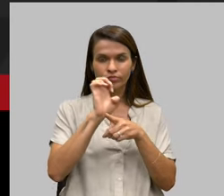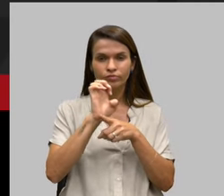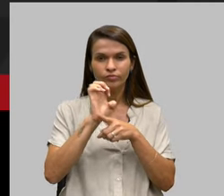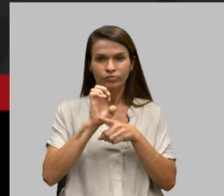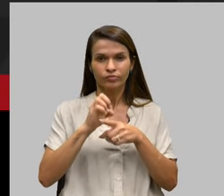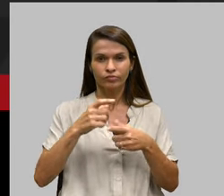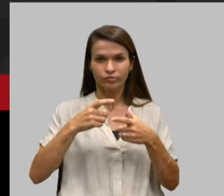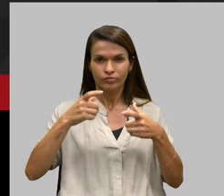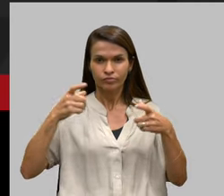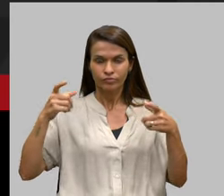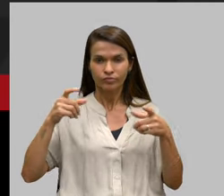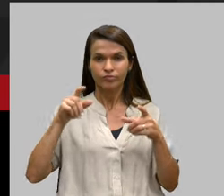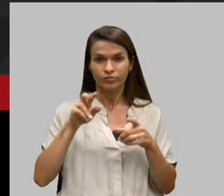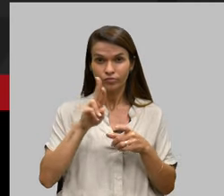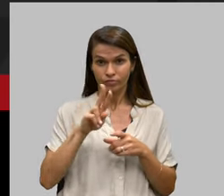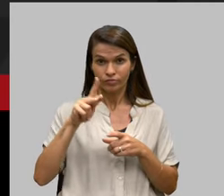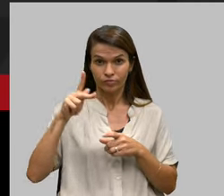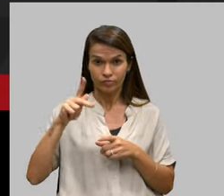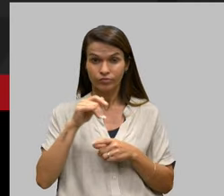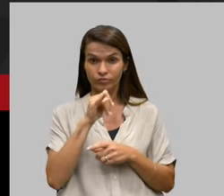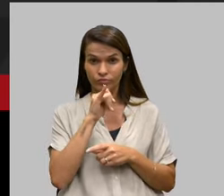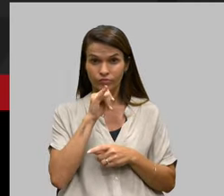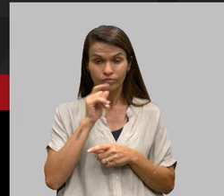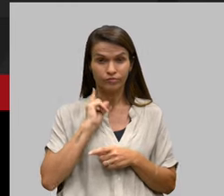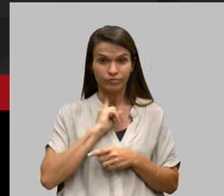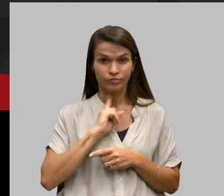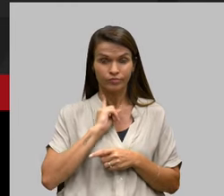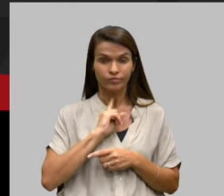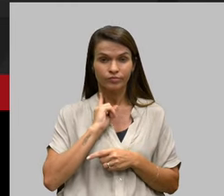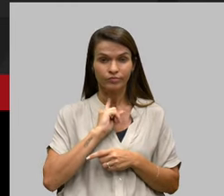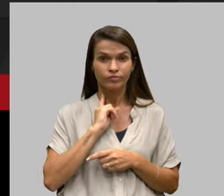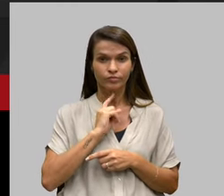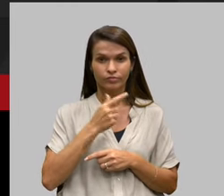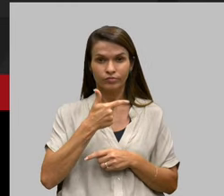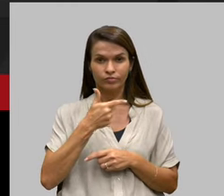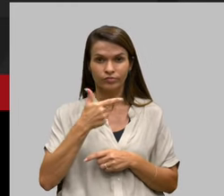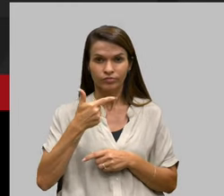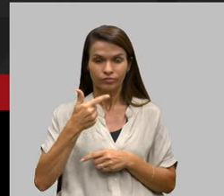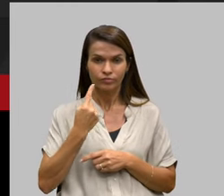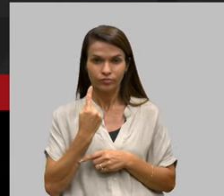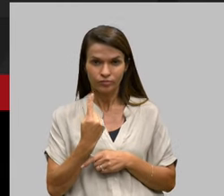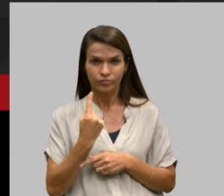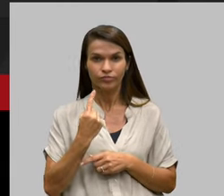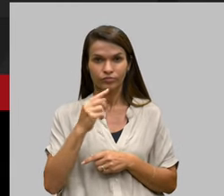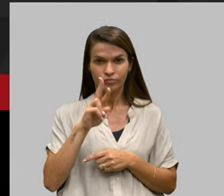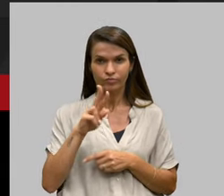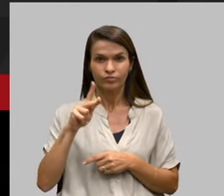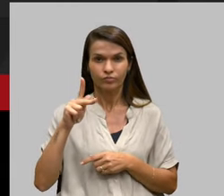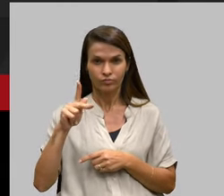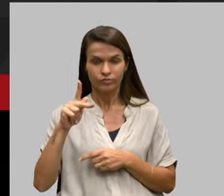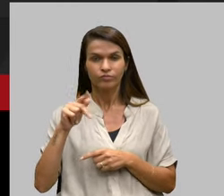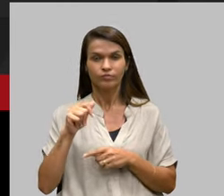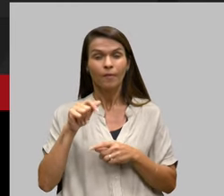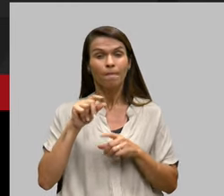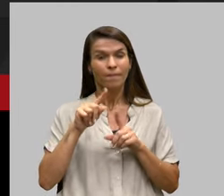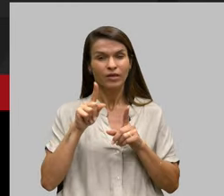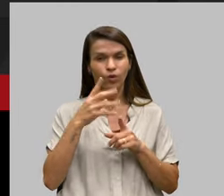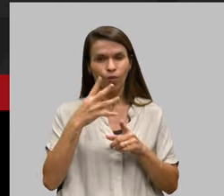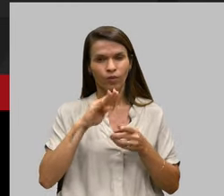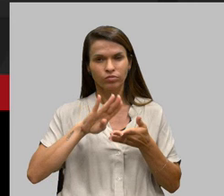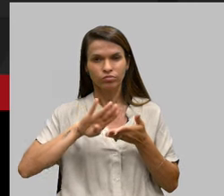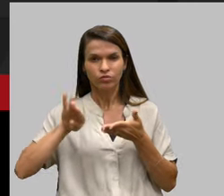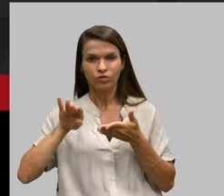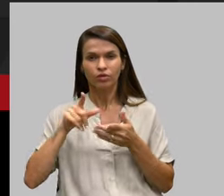quantidade de regimes próprios por exemplo né Minas Gerais 221 regimes próprios mais quatro em extinção nós temos o